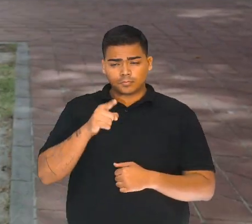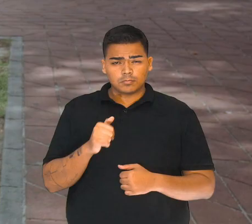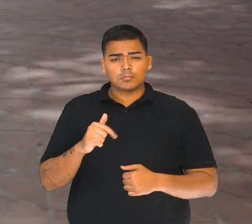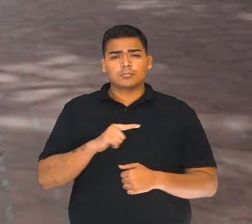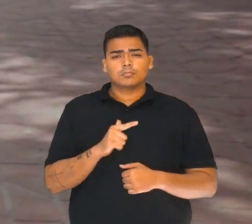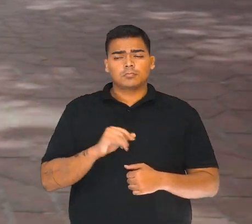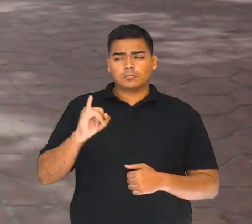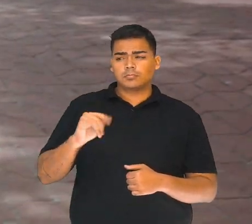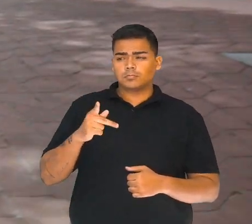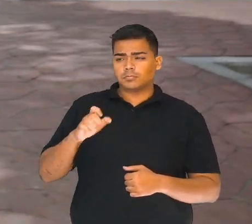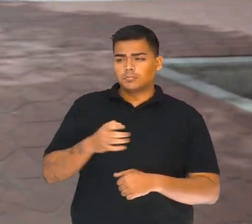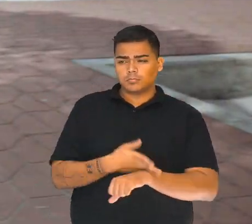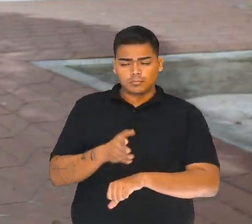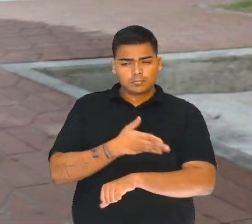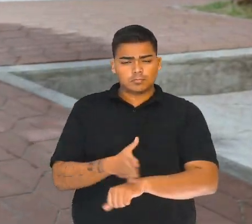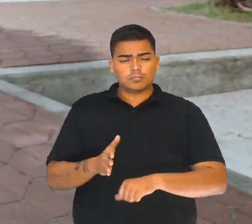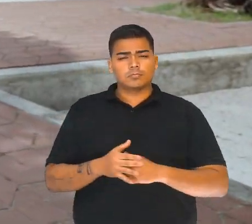Ali na frente tem um ipê branco.